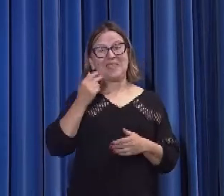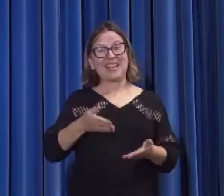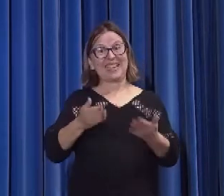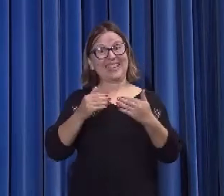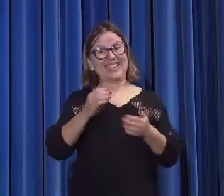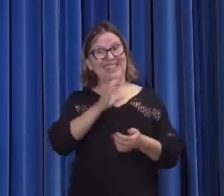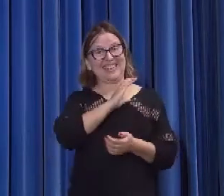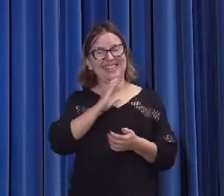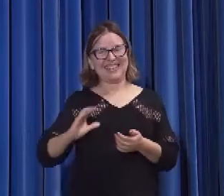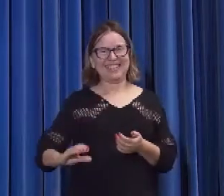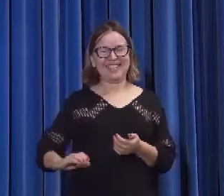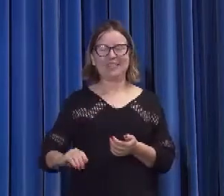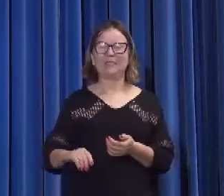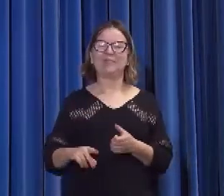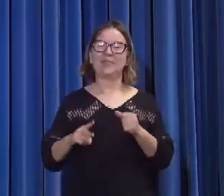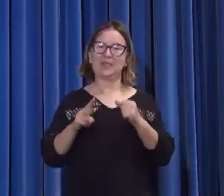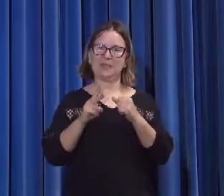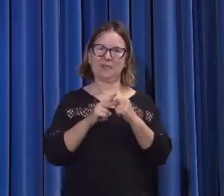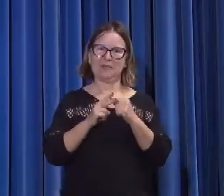O verbo que